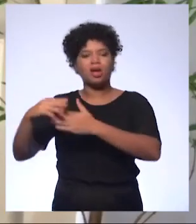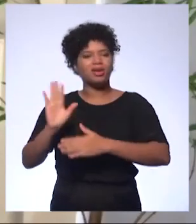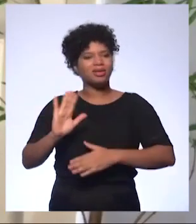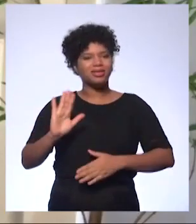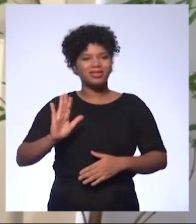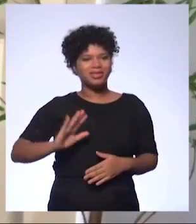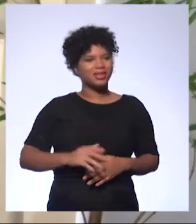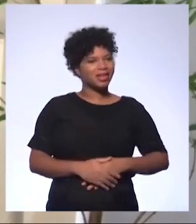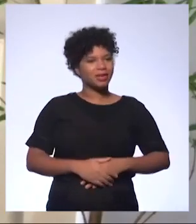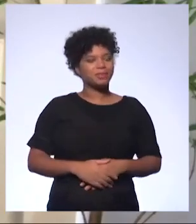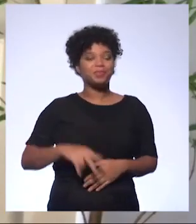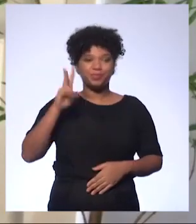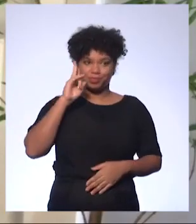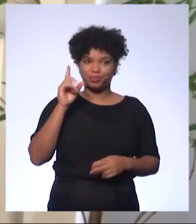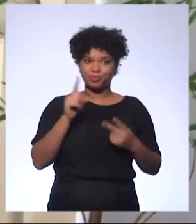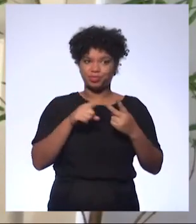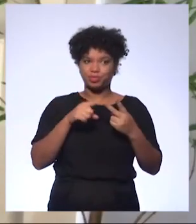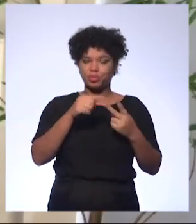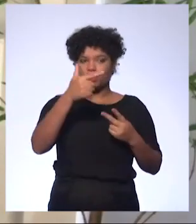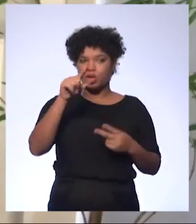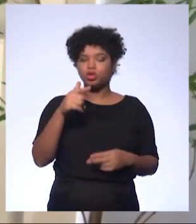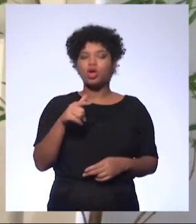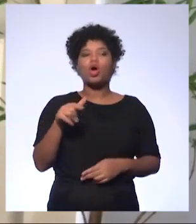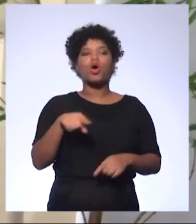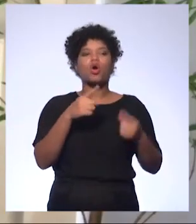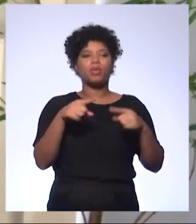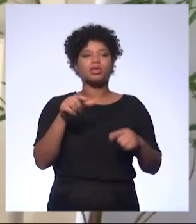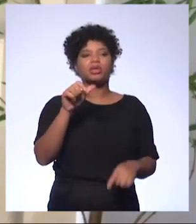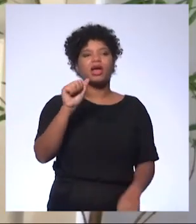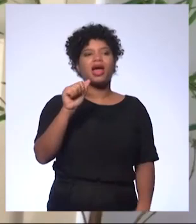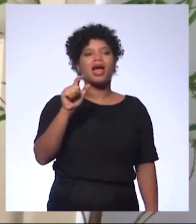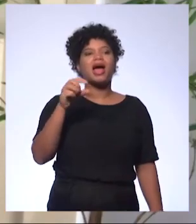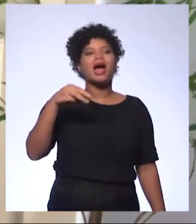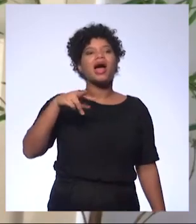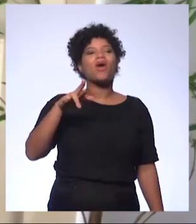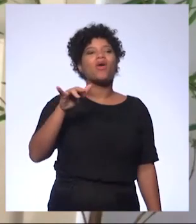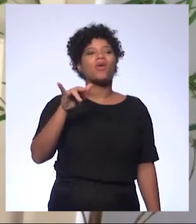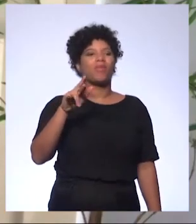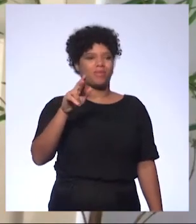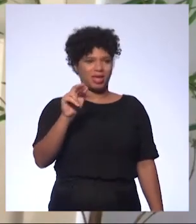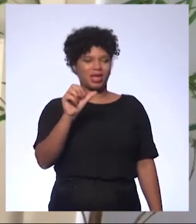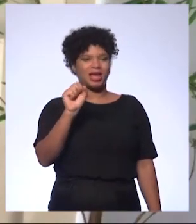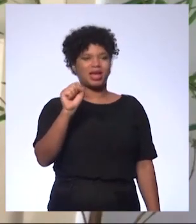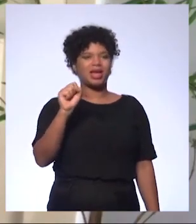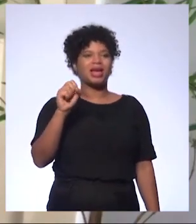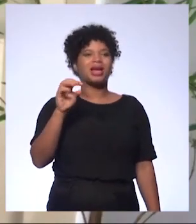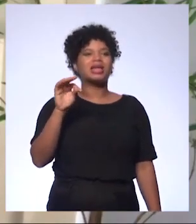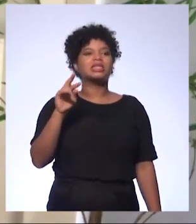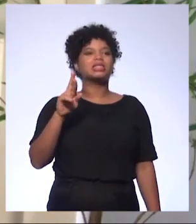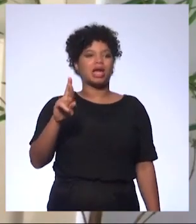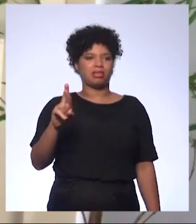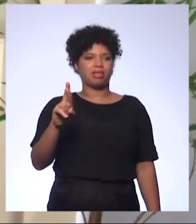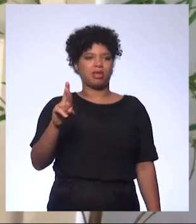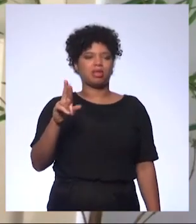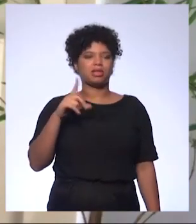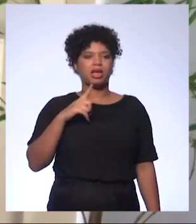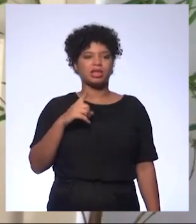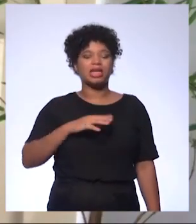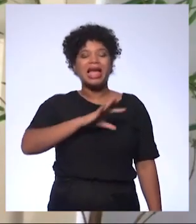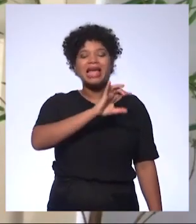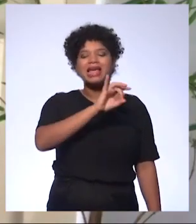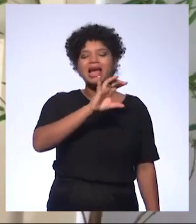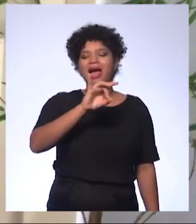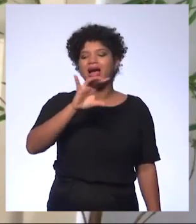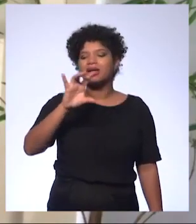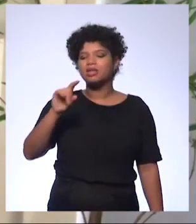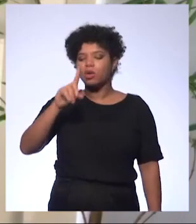falei que eu lembrei de duas porque a outra é uma música do Almir Sater que diz o seguinte: cada um de nós compõe a sua história, cada ser em si